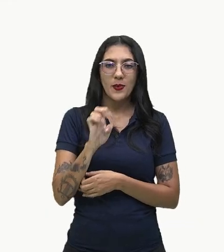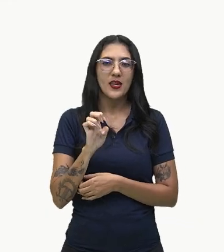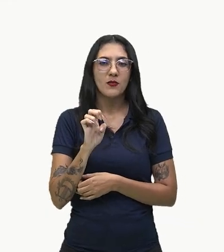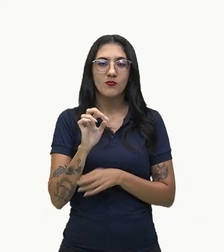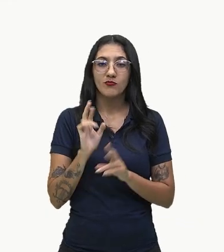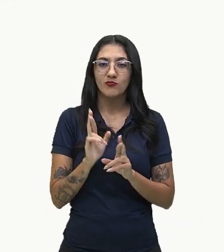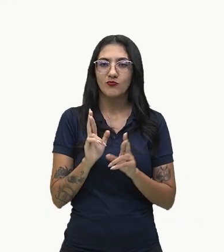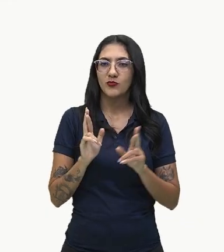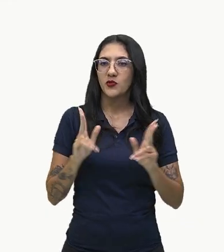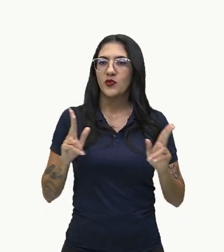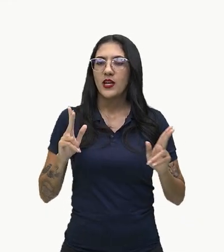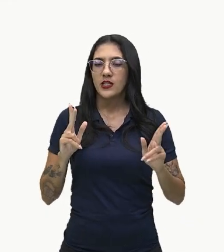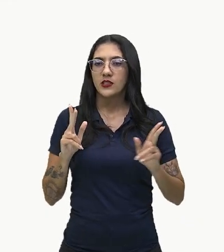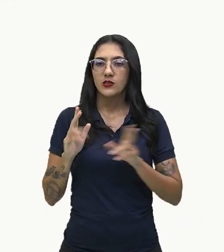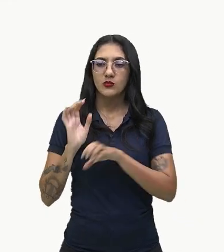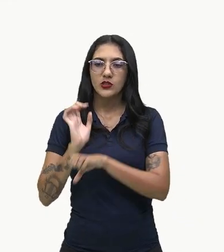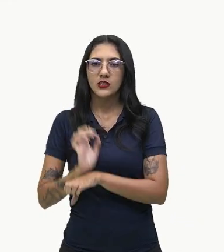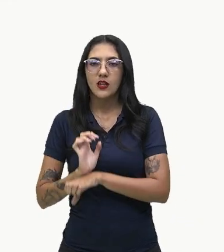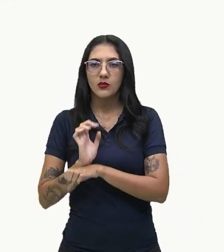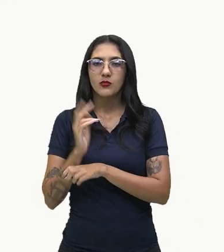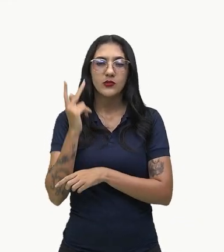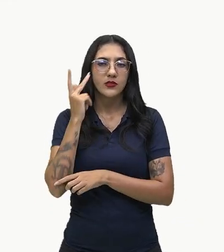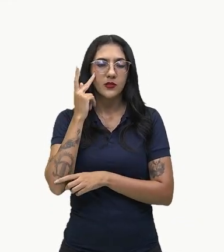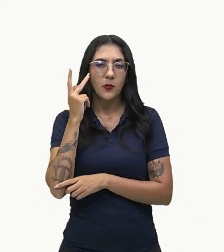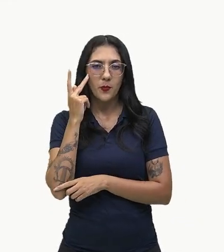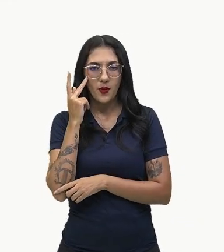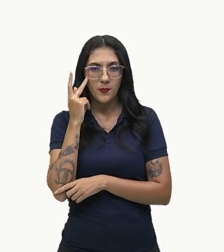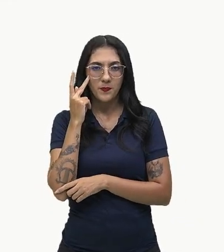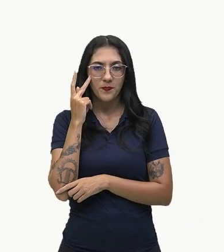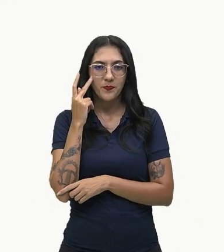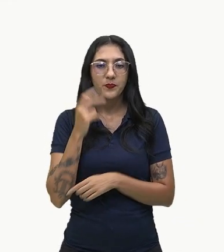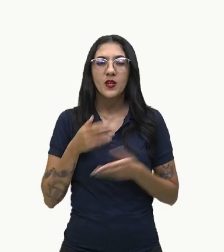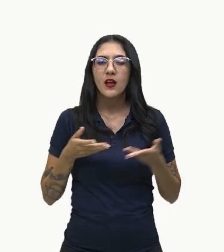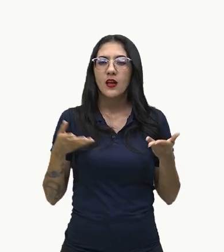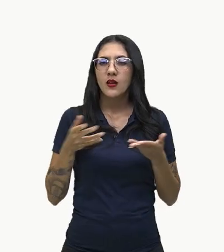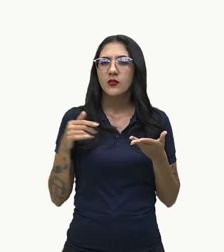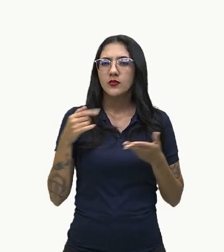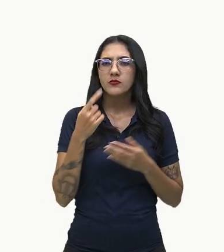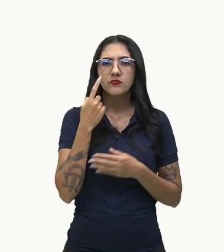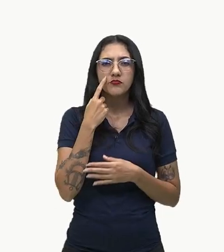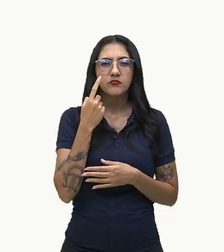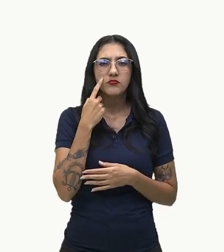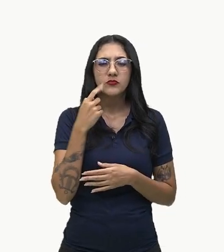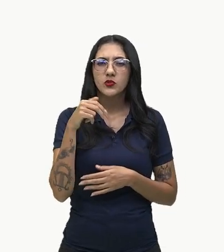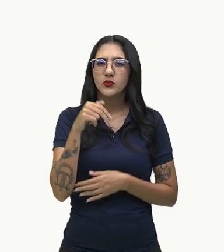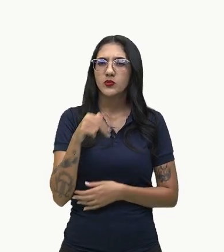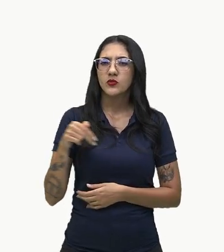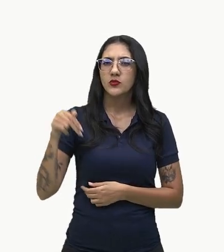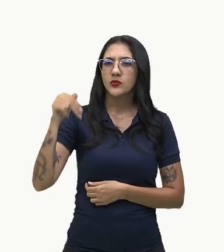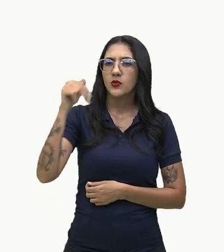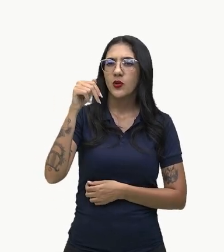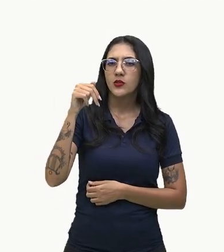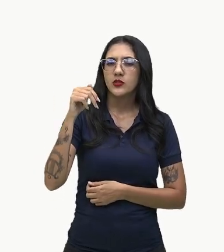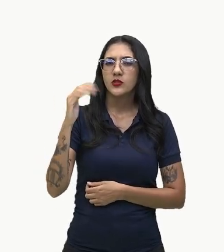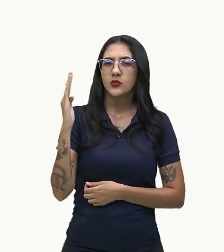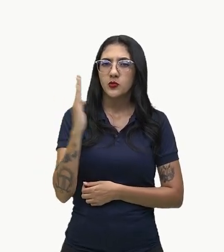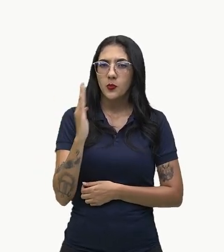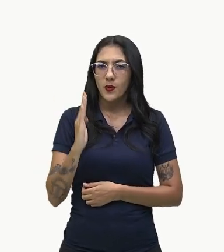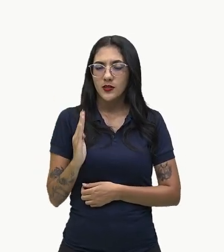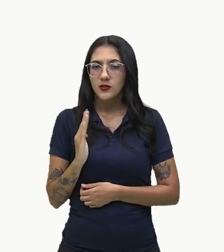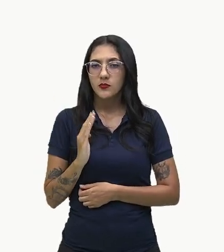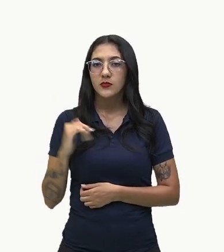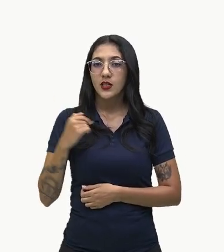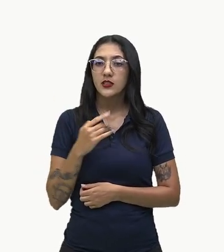Paulo? Vamos verificar qual é o ponto extremo ao norte do Brasil, que nós chamamos